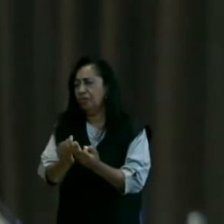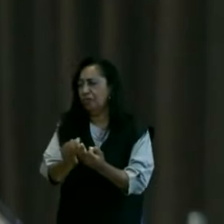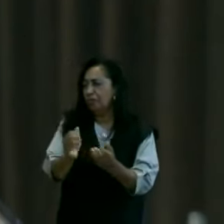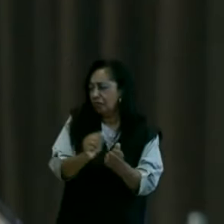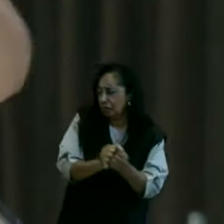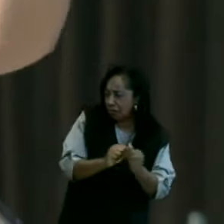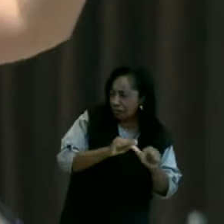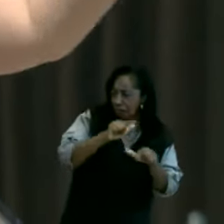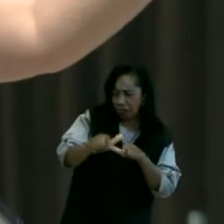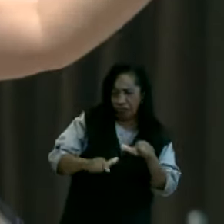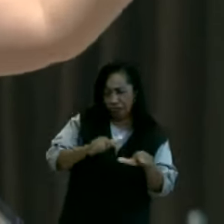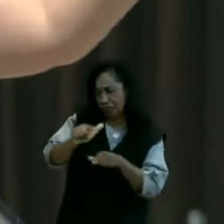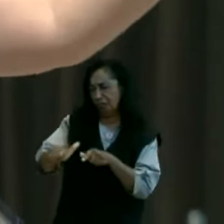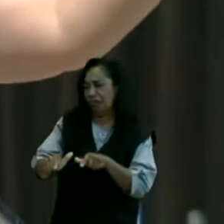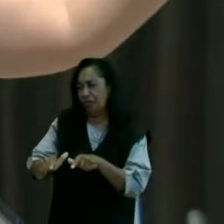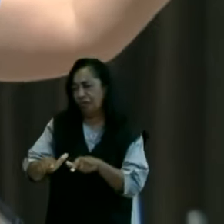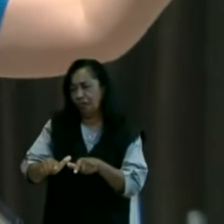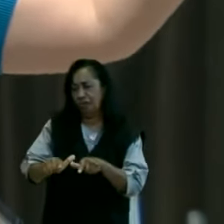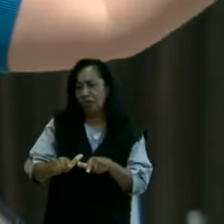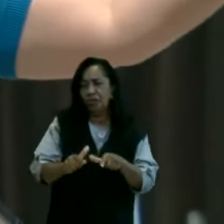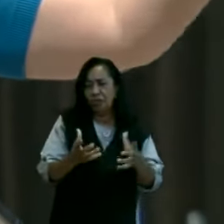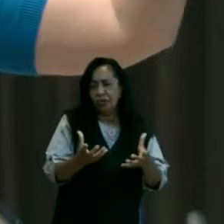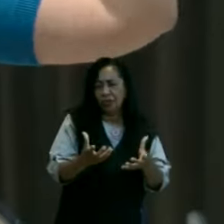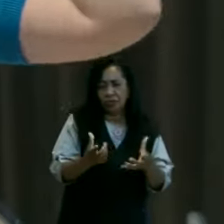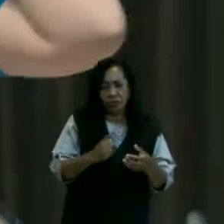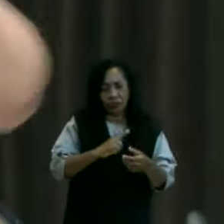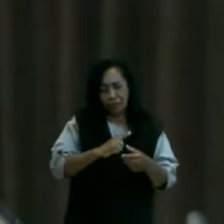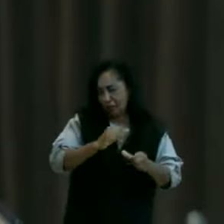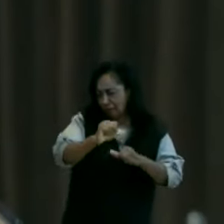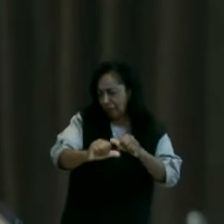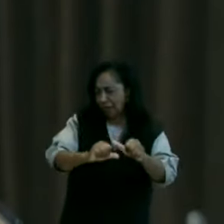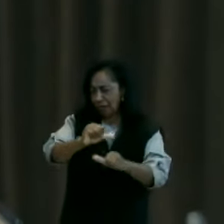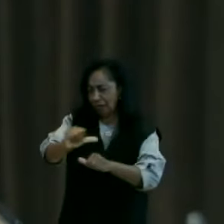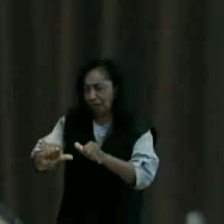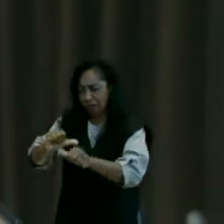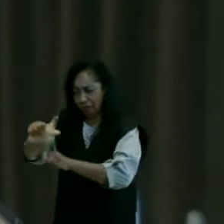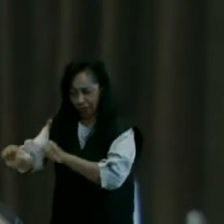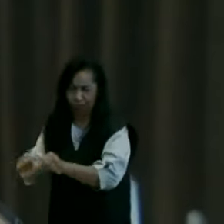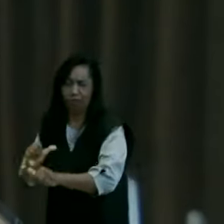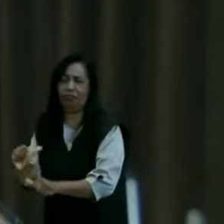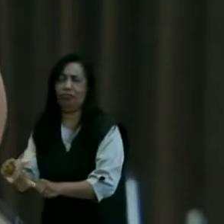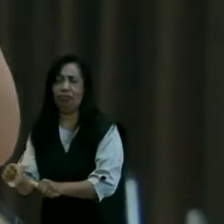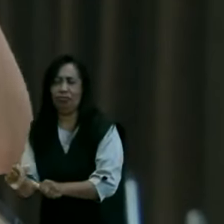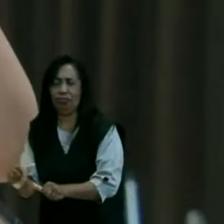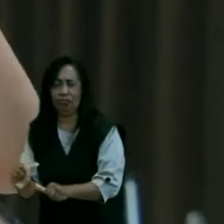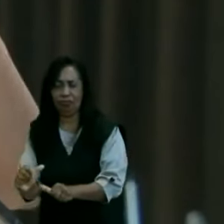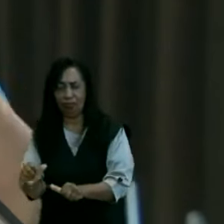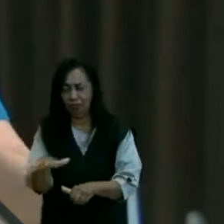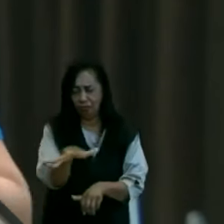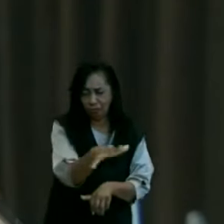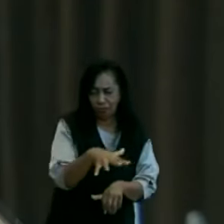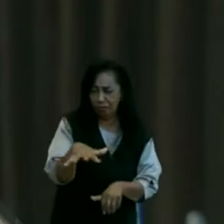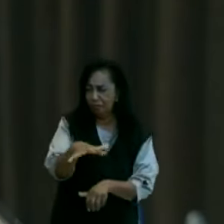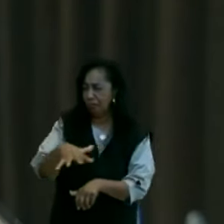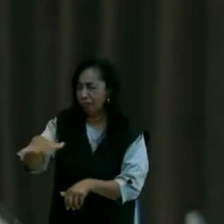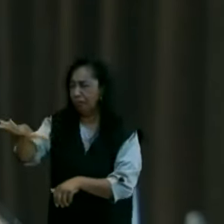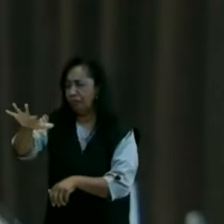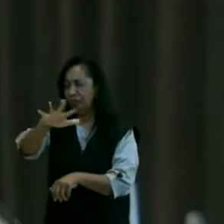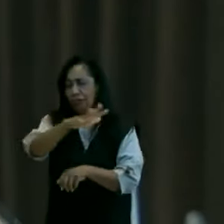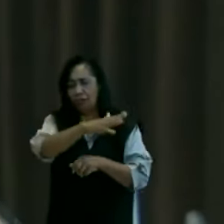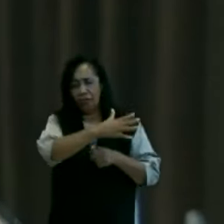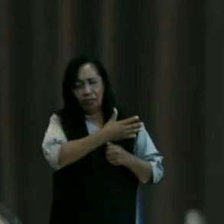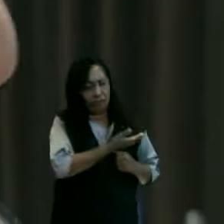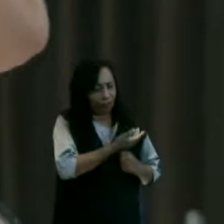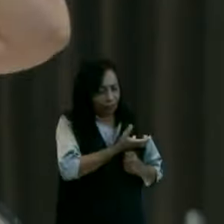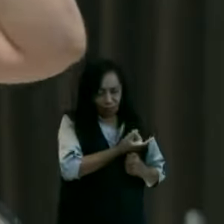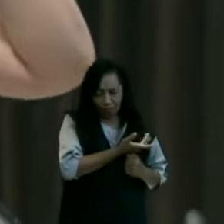eu estou. Que nós tenhamos a capacidade de transformar os ambientes por conta do avivamento no nosso